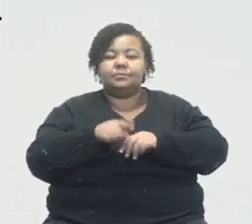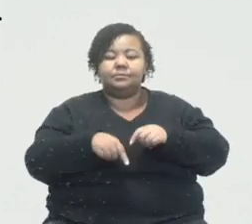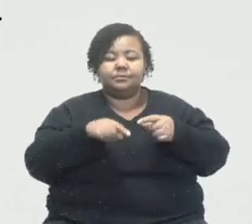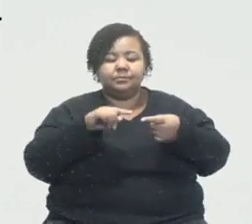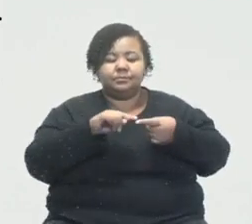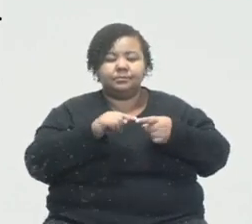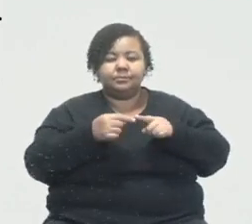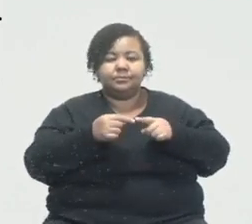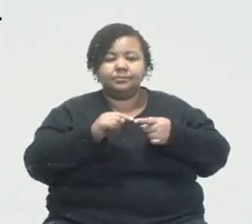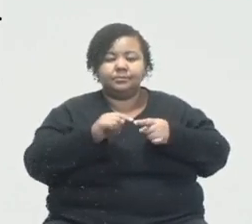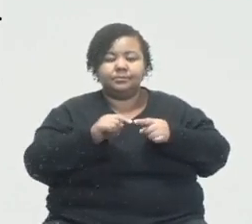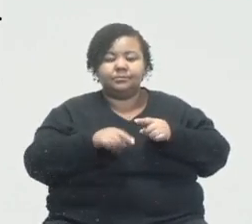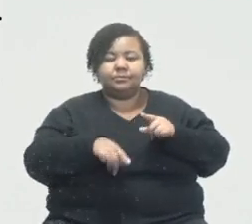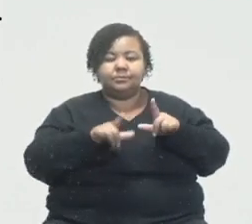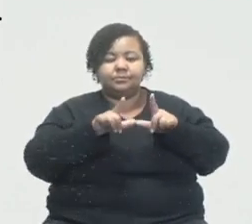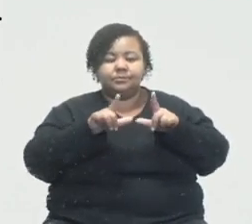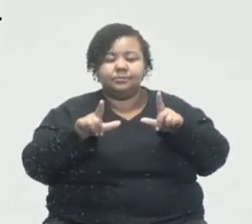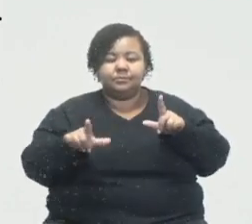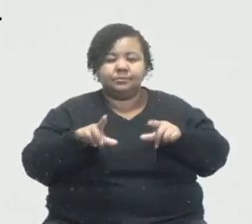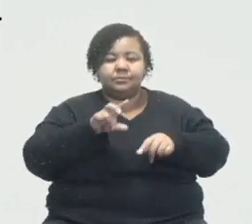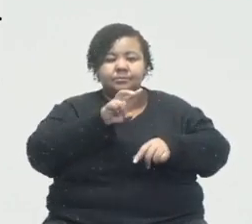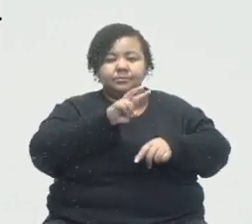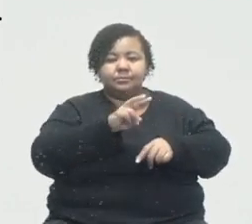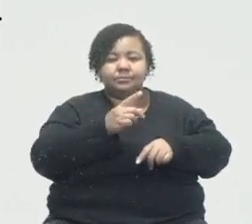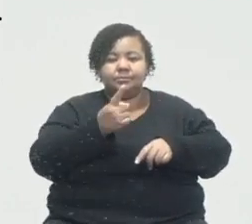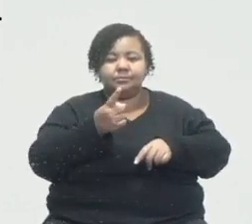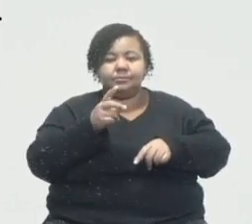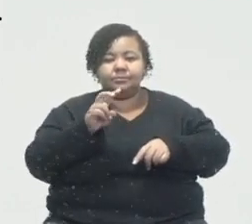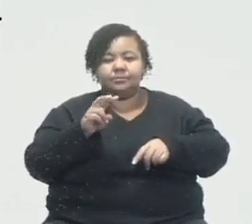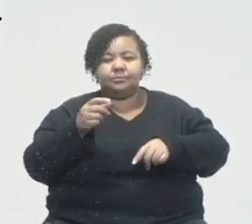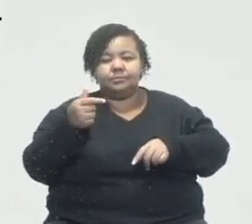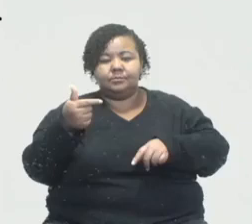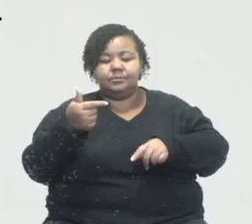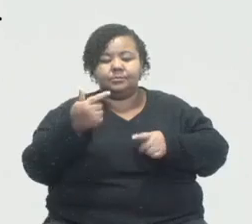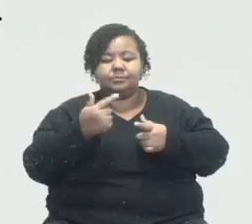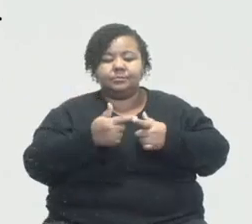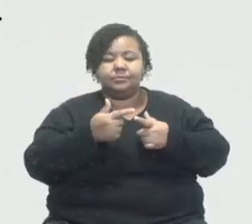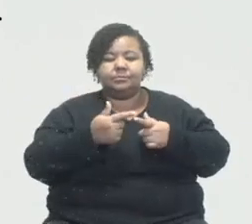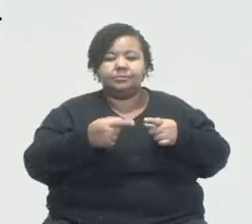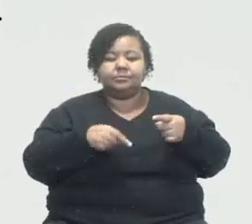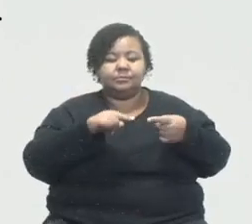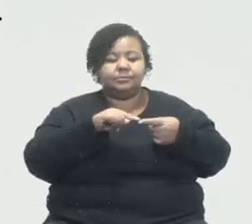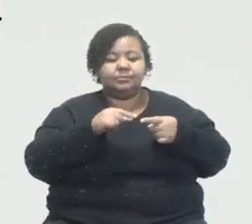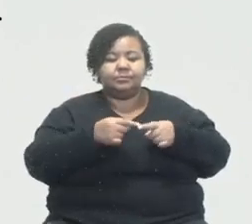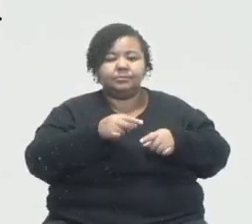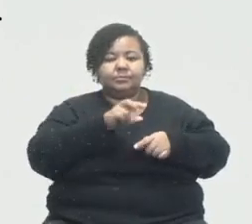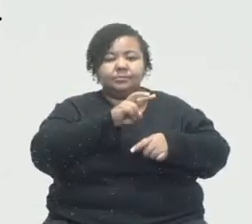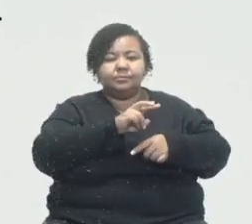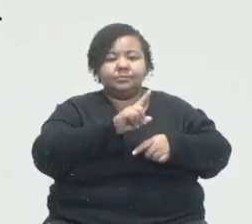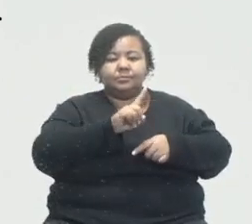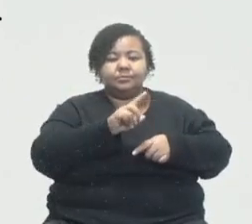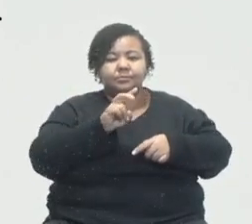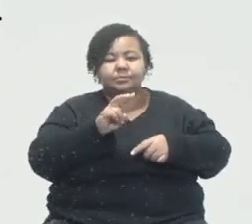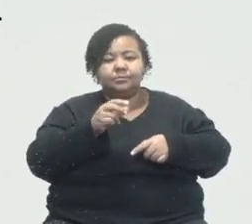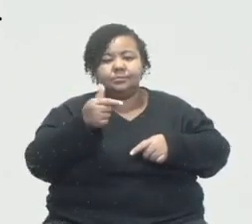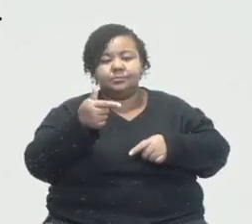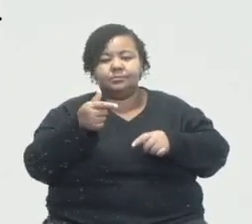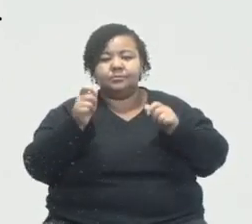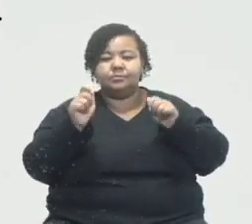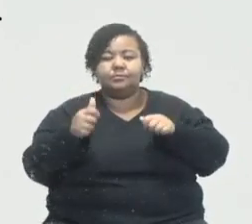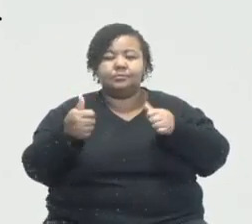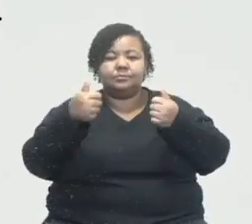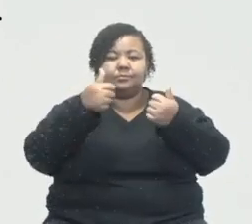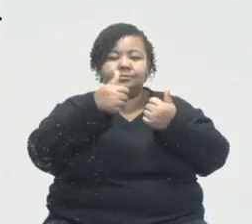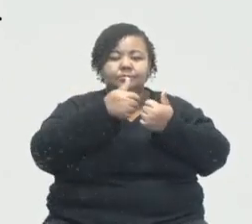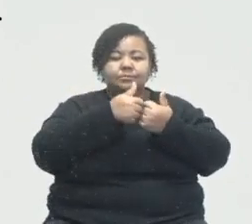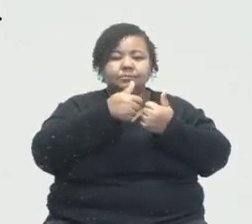que ele é combinação linear de V1, V2. Por que ele é combinação linear de V1 e V2? Porque eu posso representá-lo